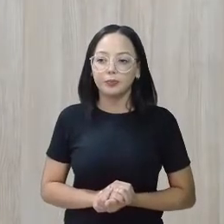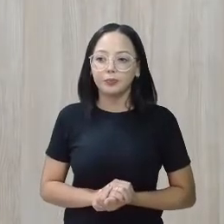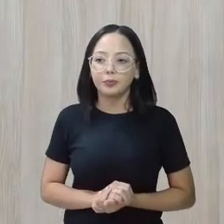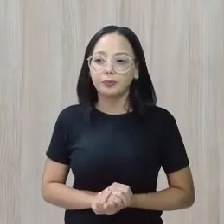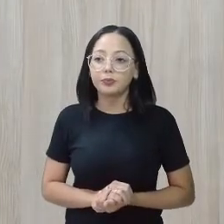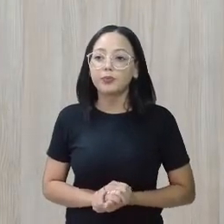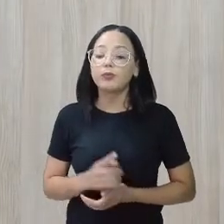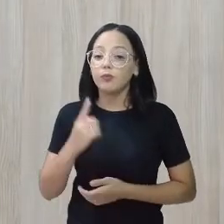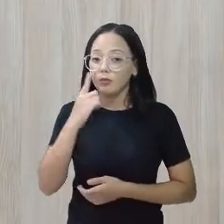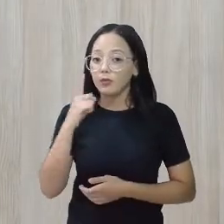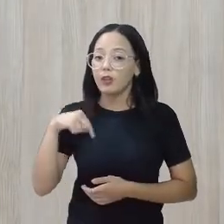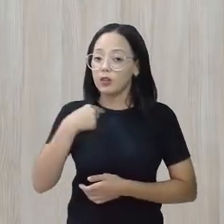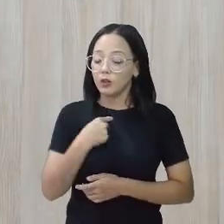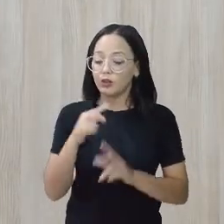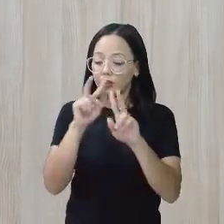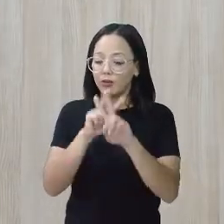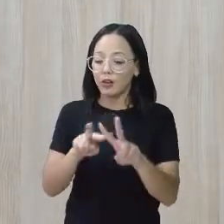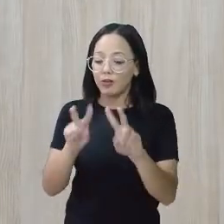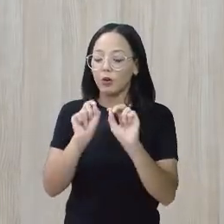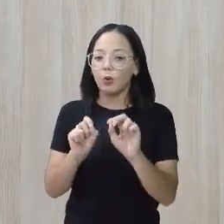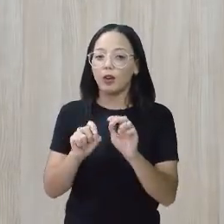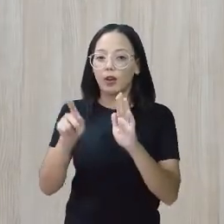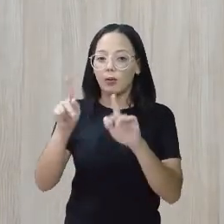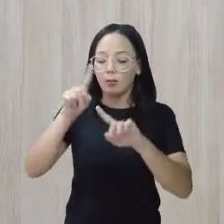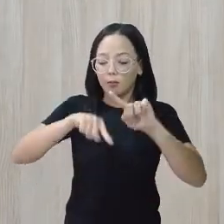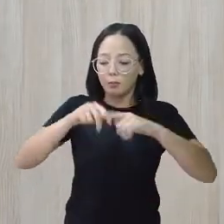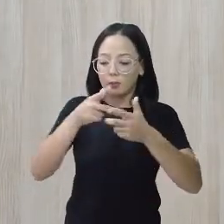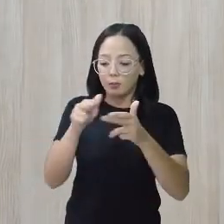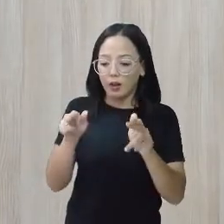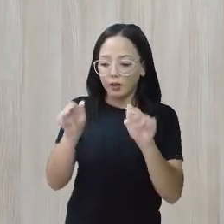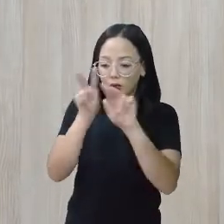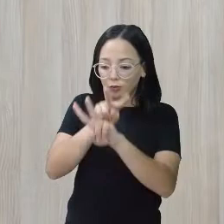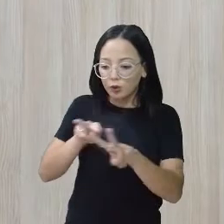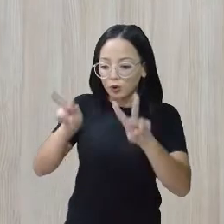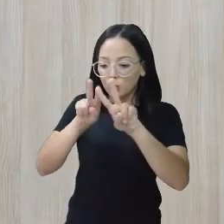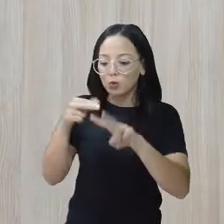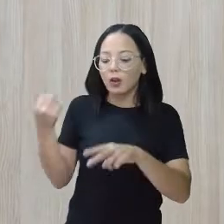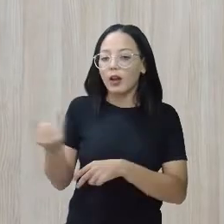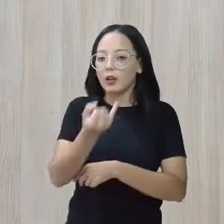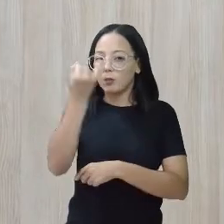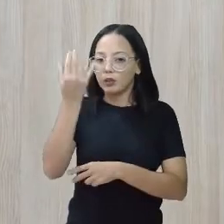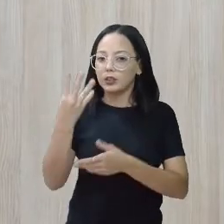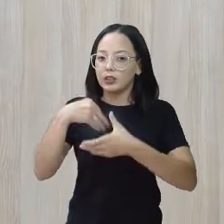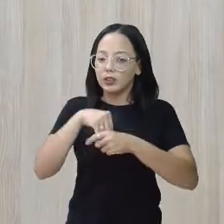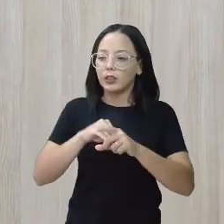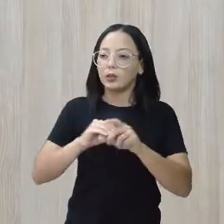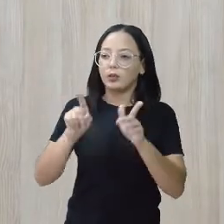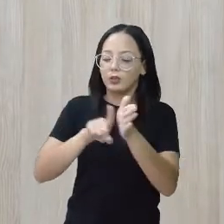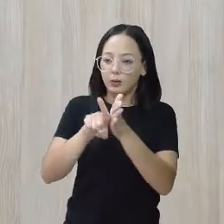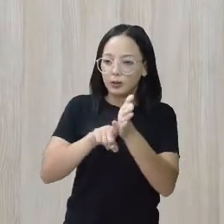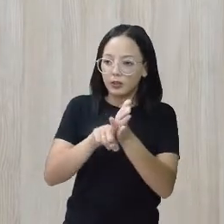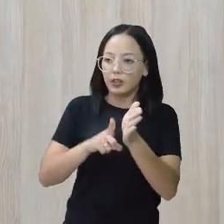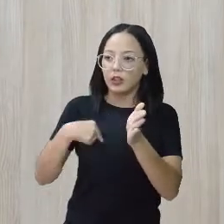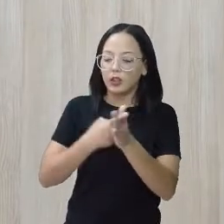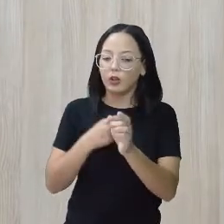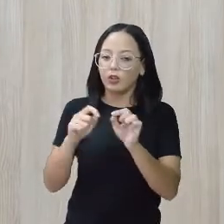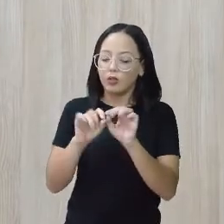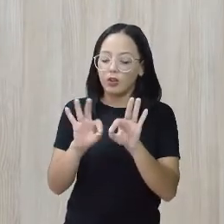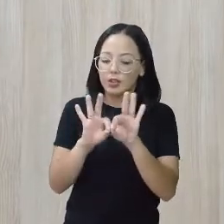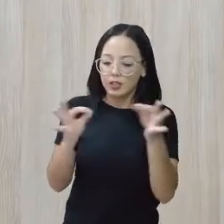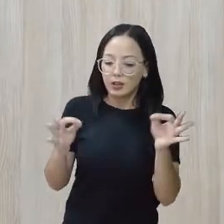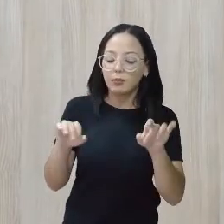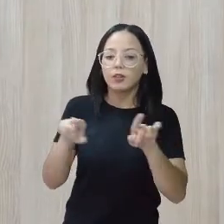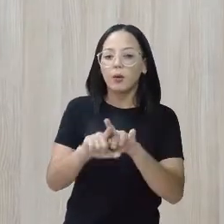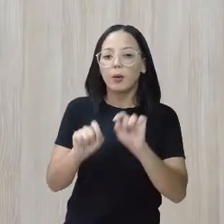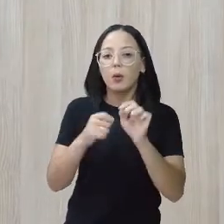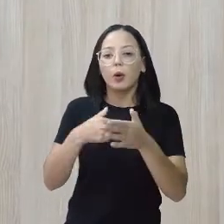Bom, a gente verificou aqui que esses elementos visuais são muito importantes, não só nessa pesquisa que a gente fez, né, uma pesquisa mais simples, mas